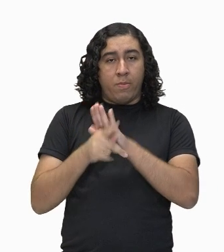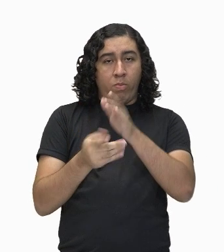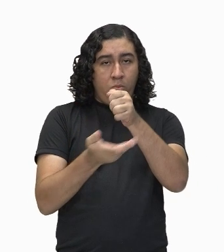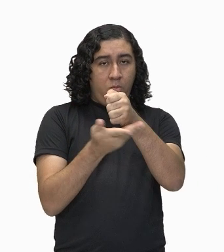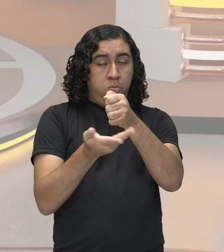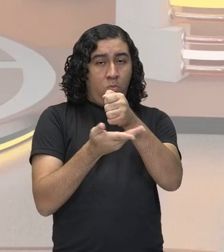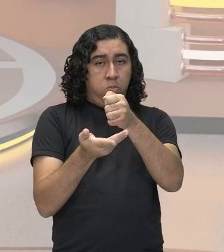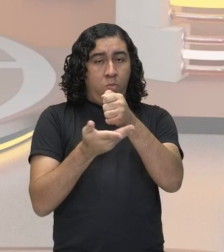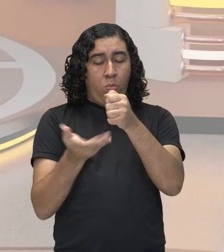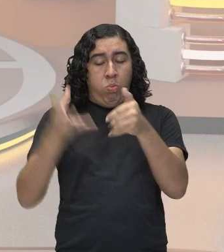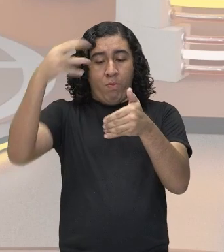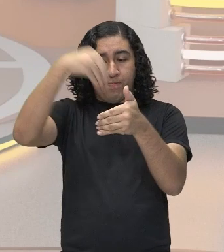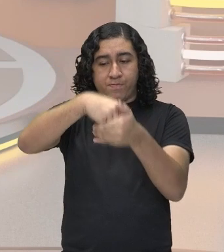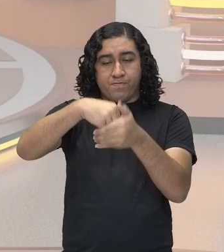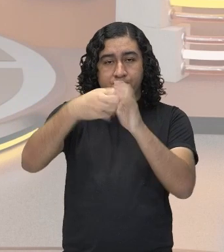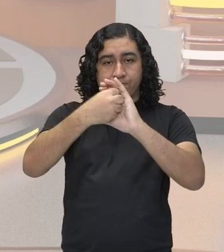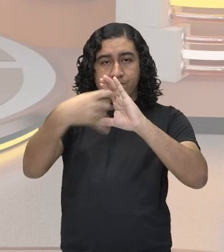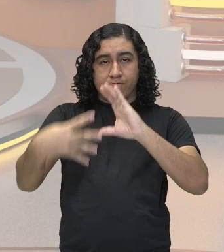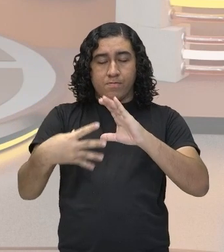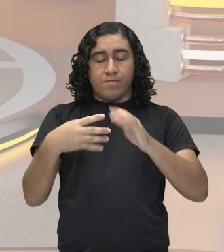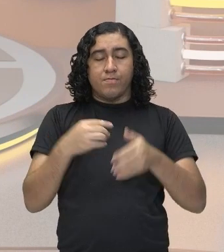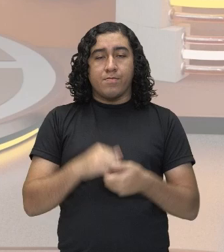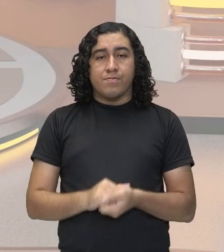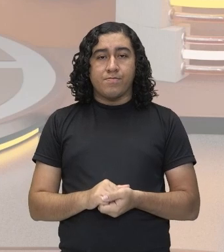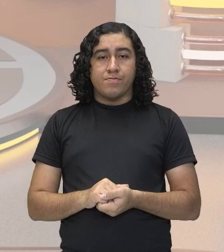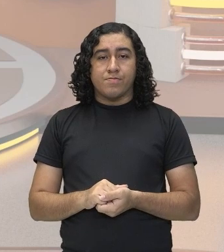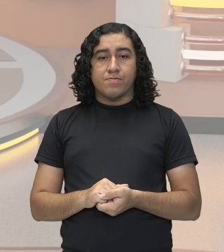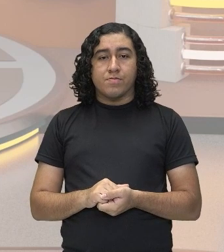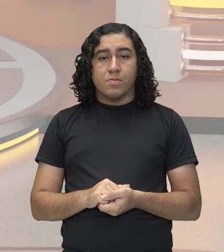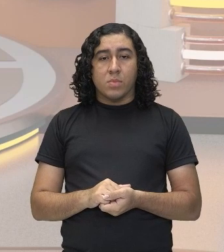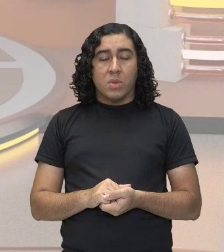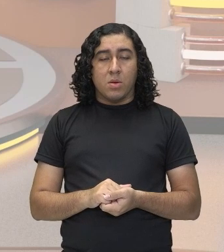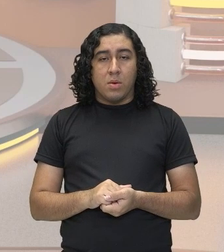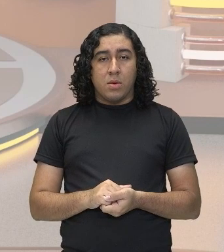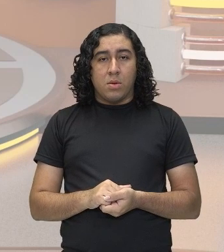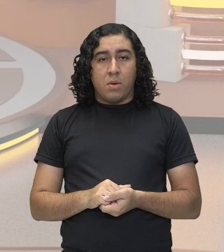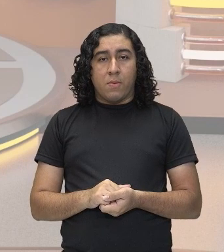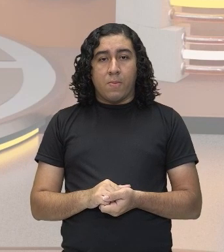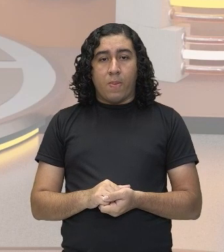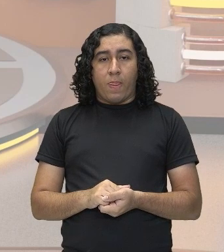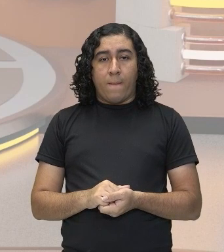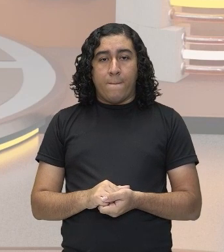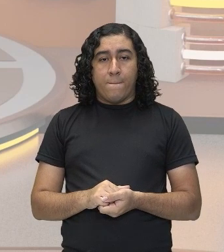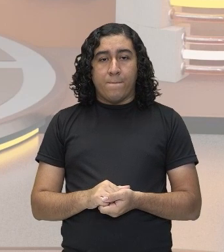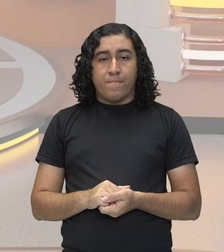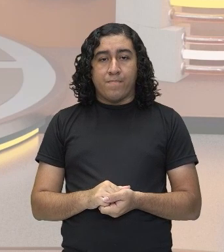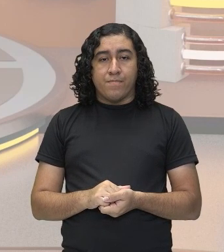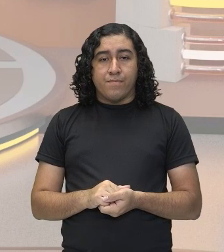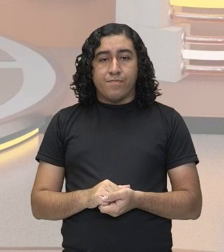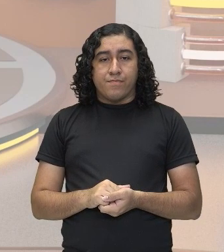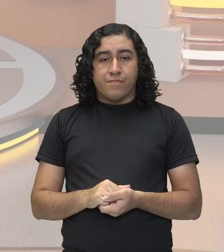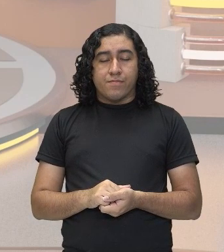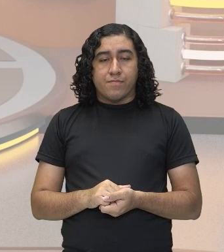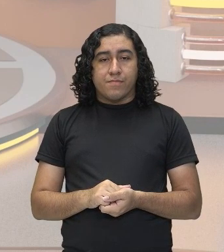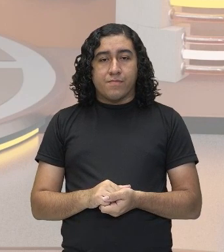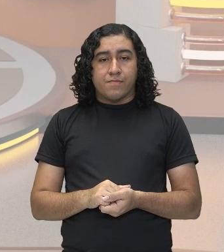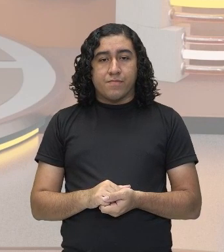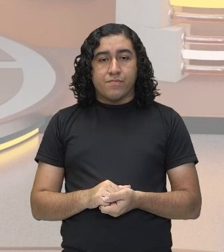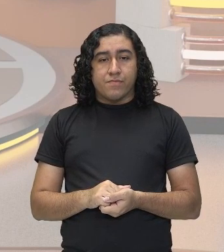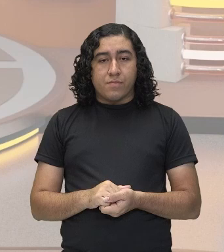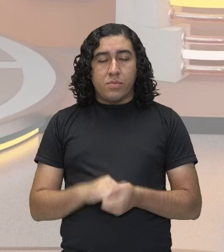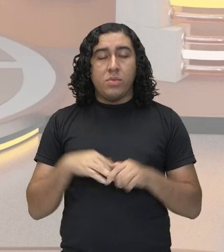Então, o objetivo maior aqui da fenomenologia, digamos assim, a base, né,